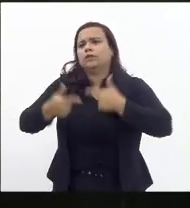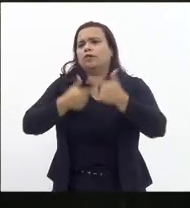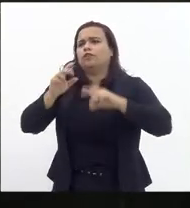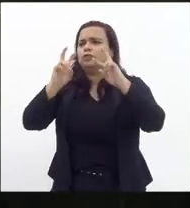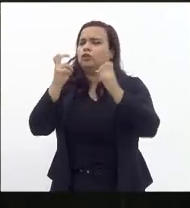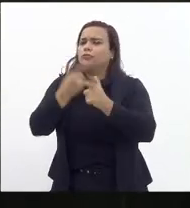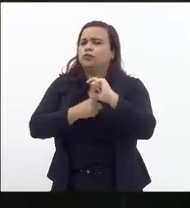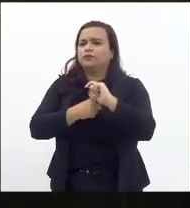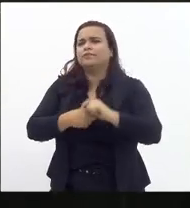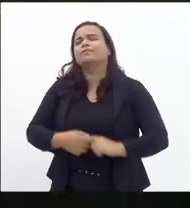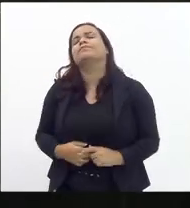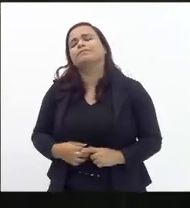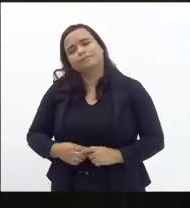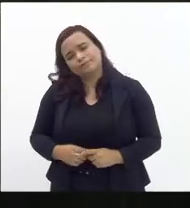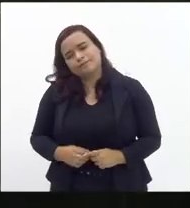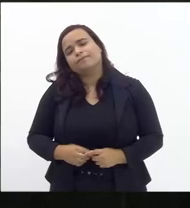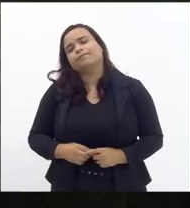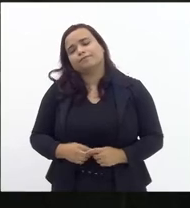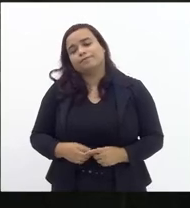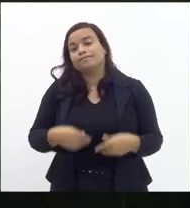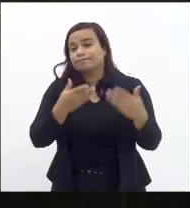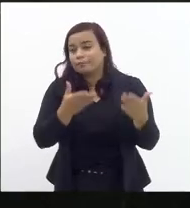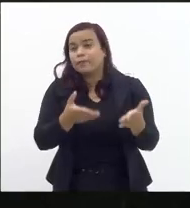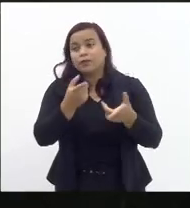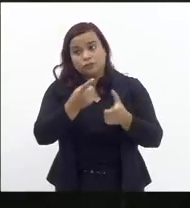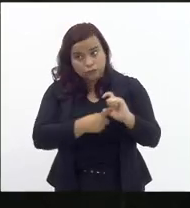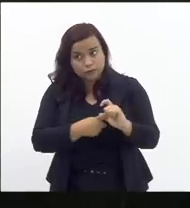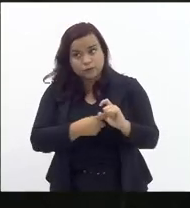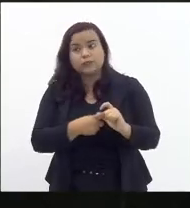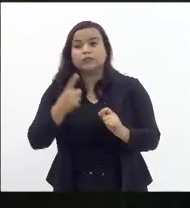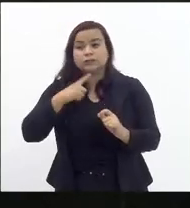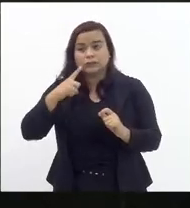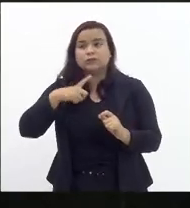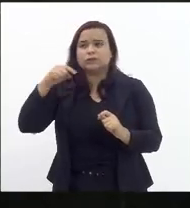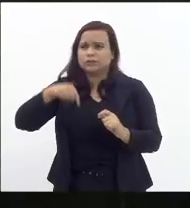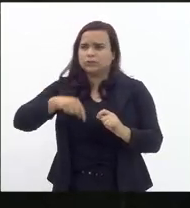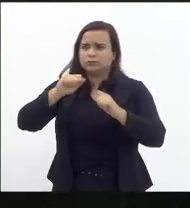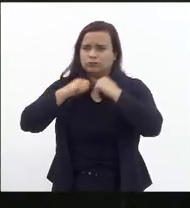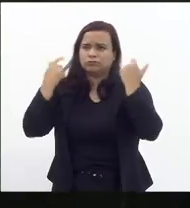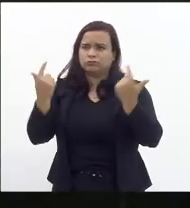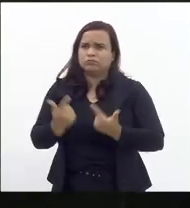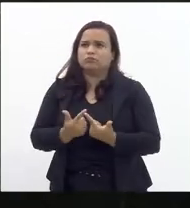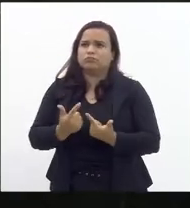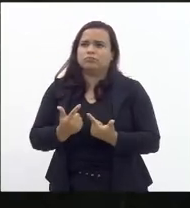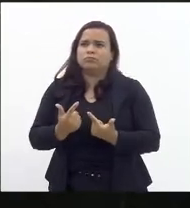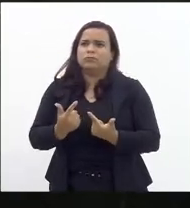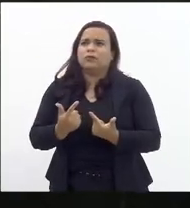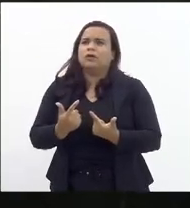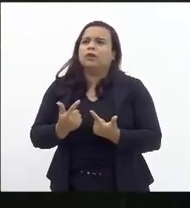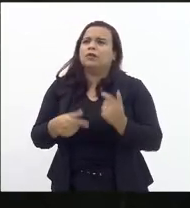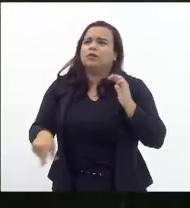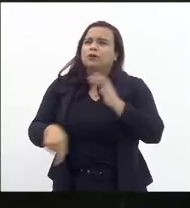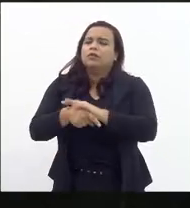dívida. Dívida que está na casa dos